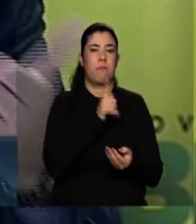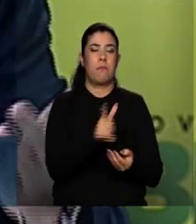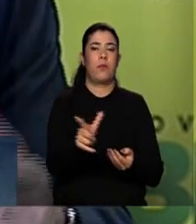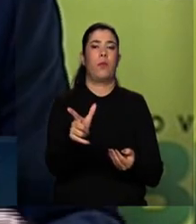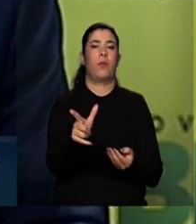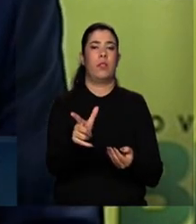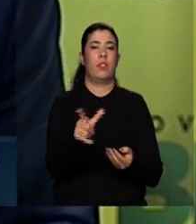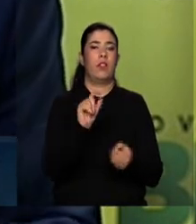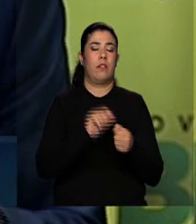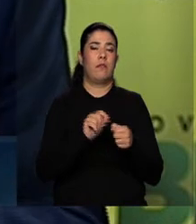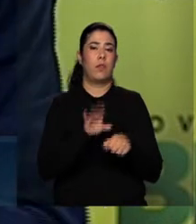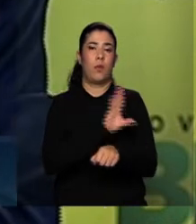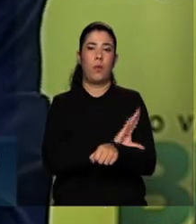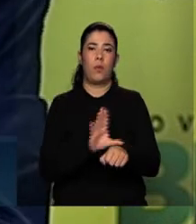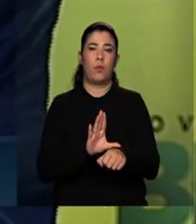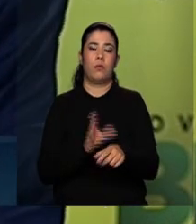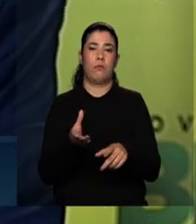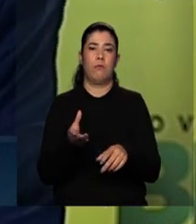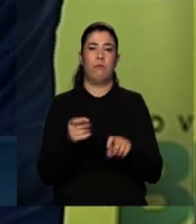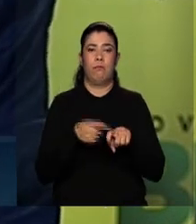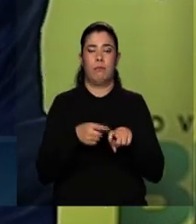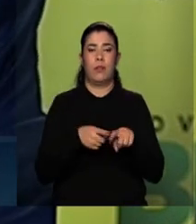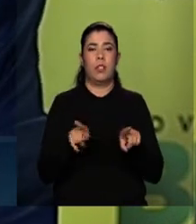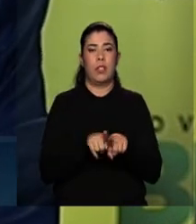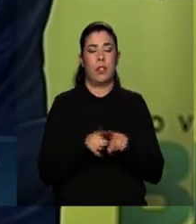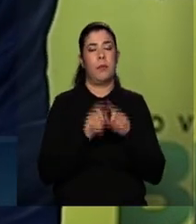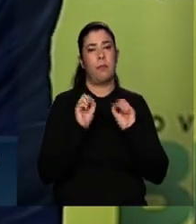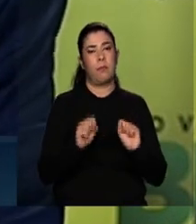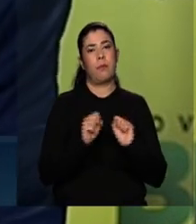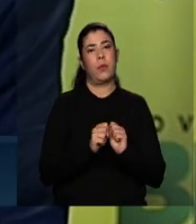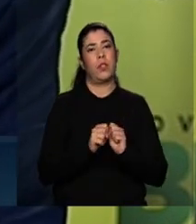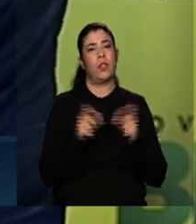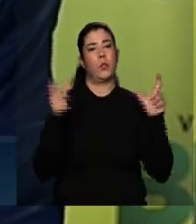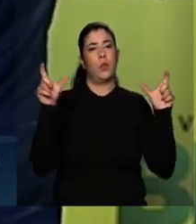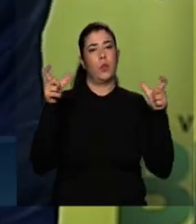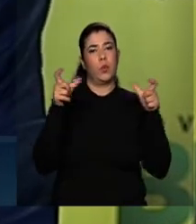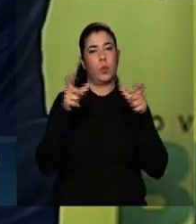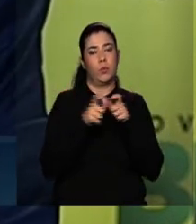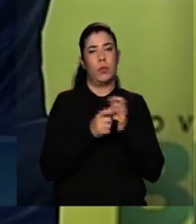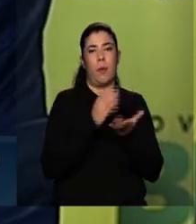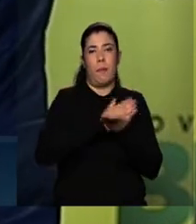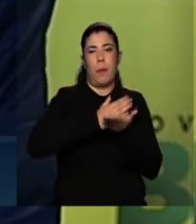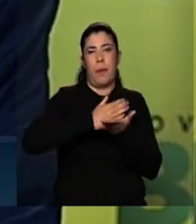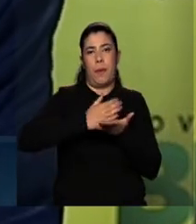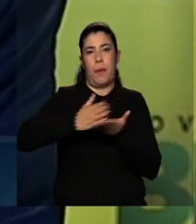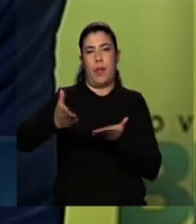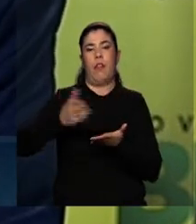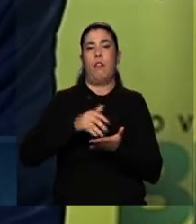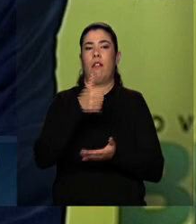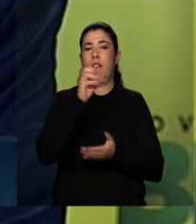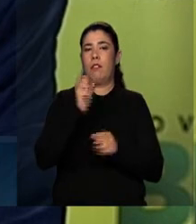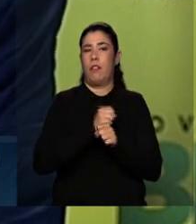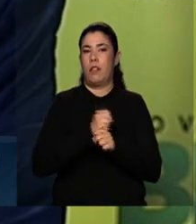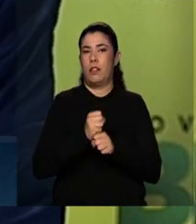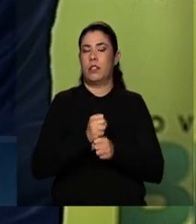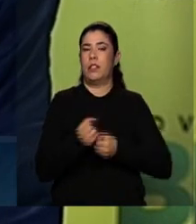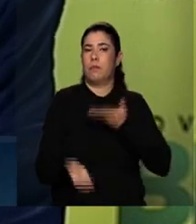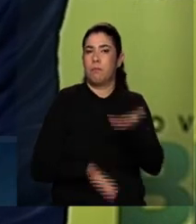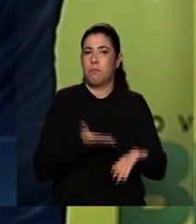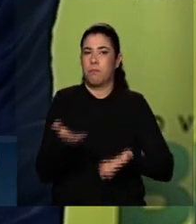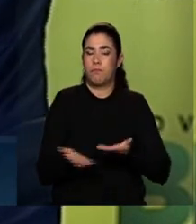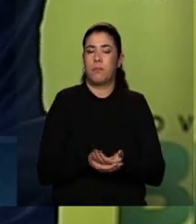a graduação em medicina, inclusive podendo amortizar ao longo de 10 anos de prestação de serviços no SUS, tá certo?